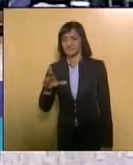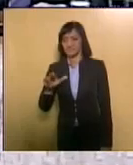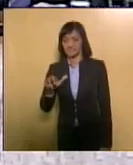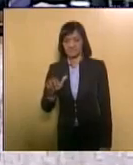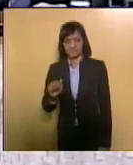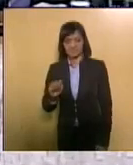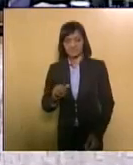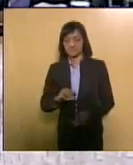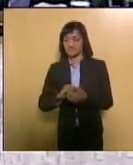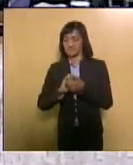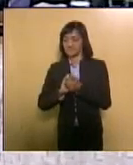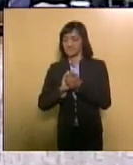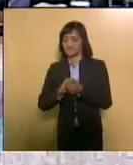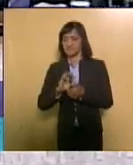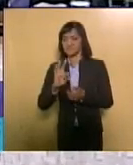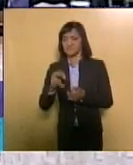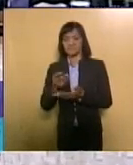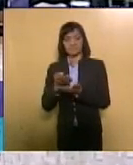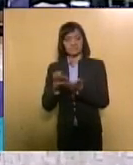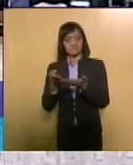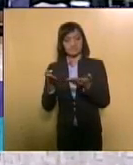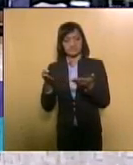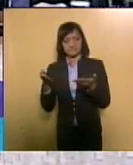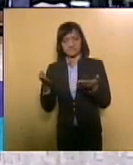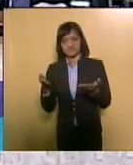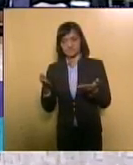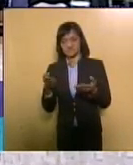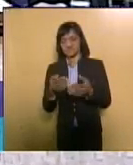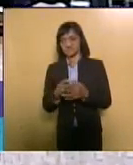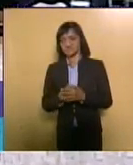e cumprimento a todos do plenário